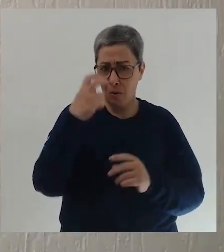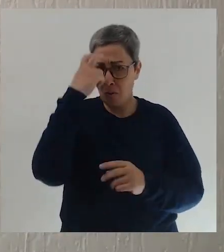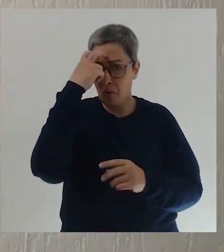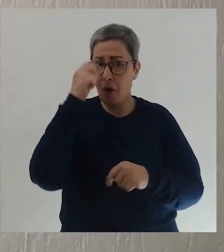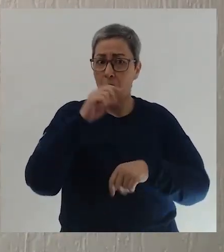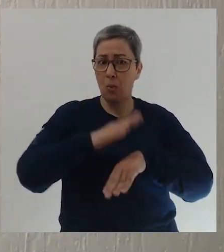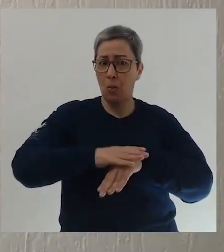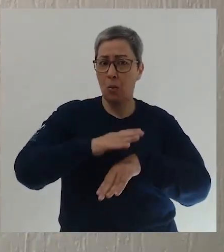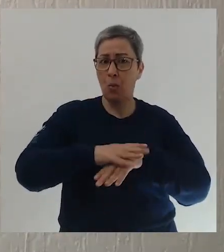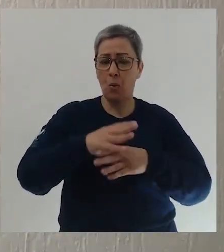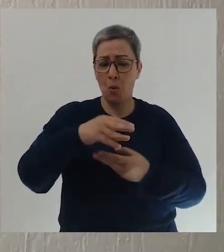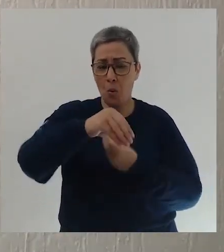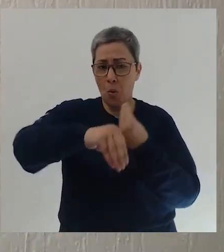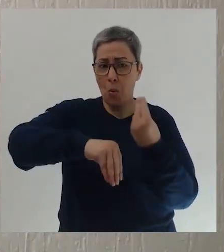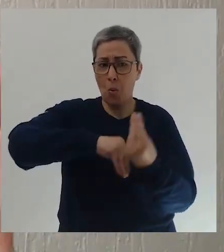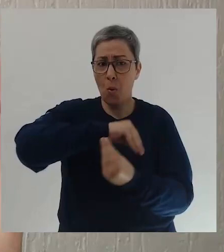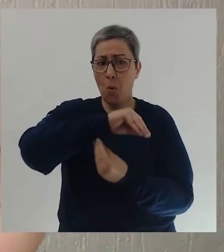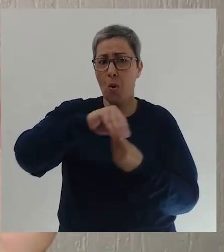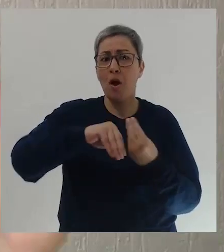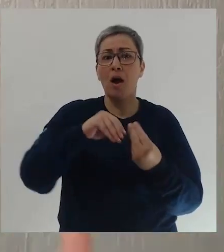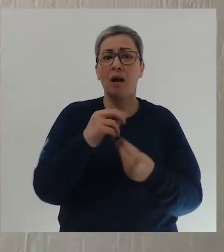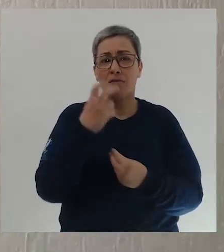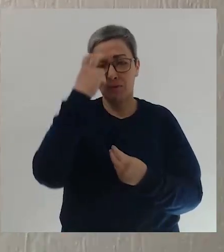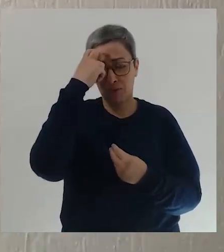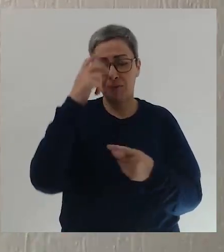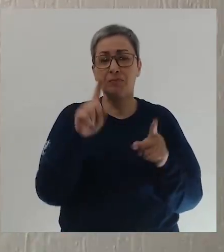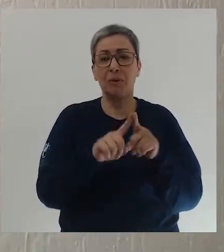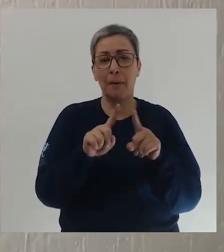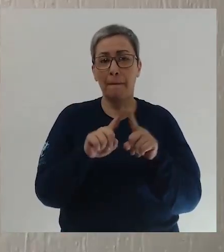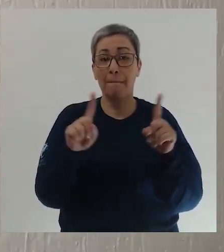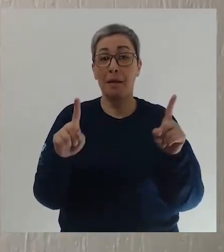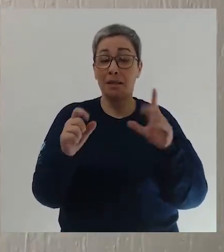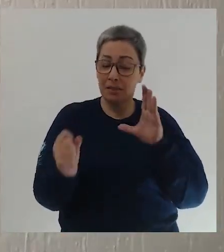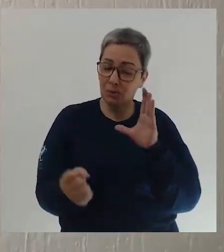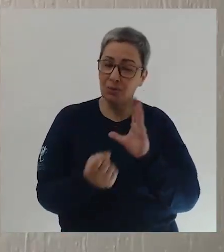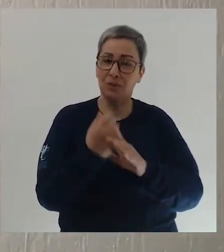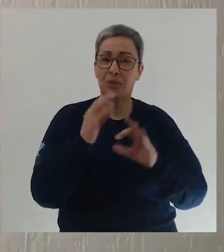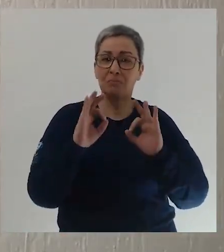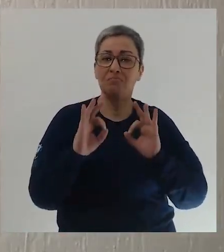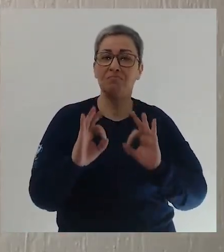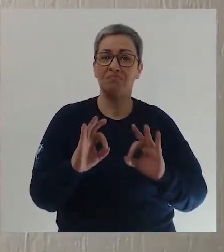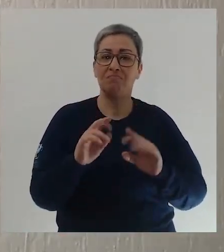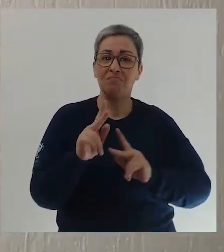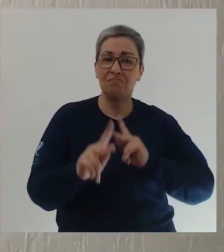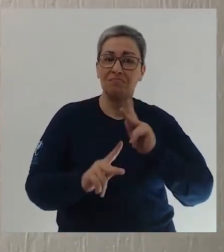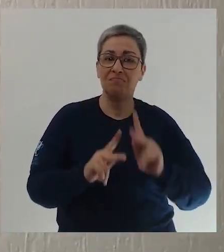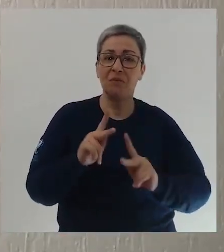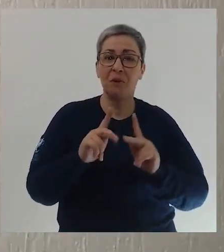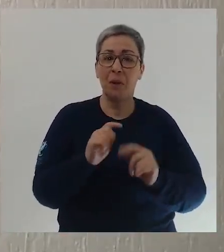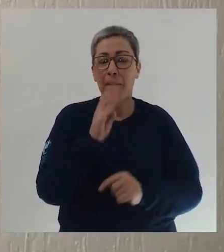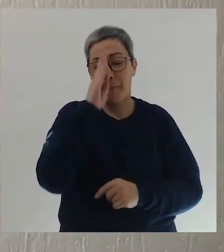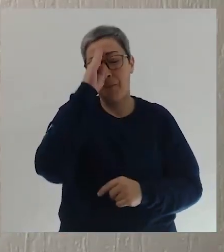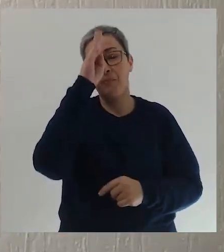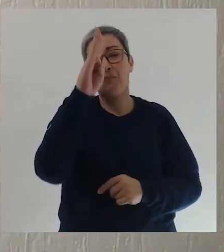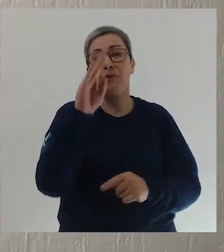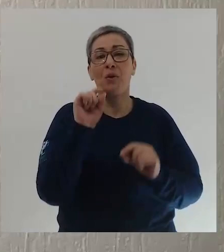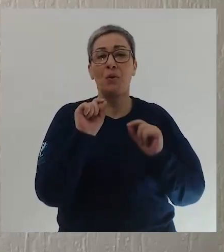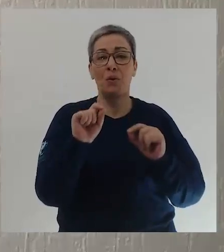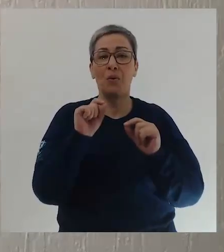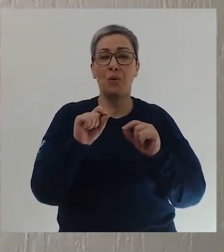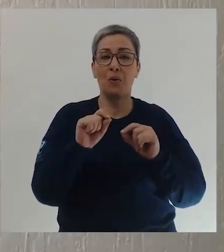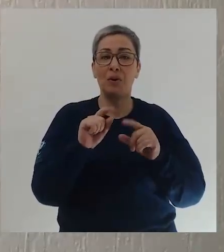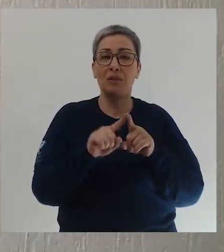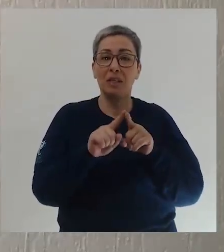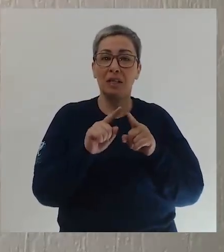identidade cultural ela é formada pela mistura de várias culturas. Mas a nossa origem mesmo, enquanto povo, se dá